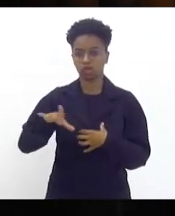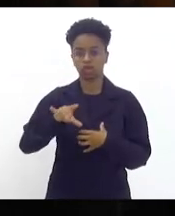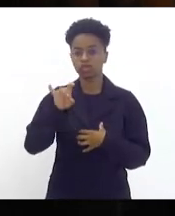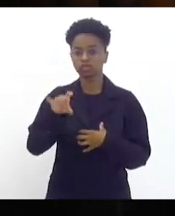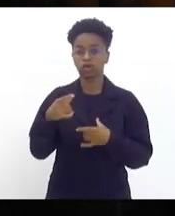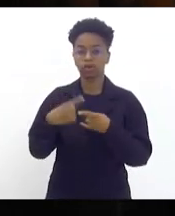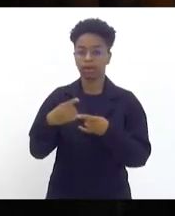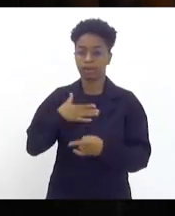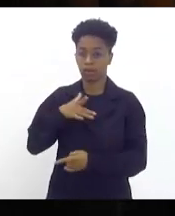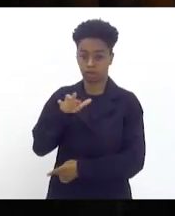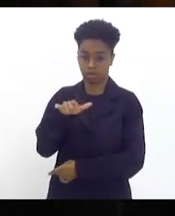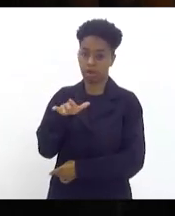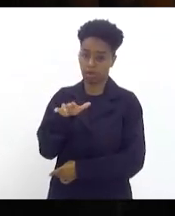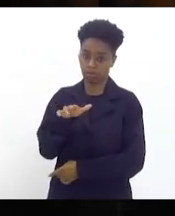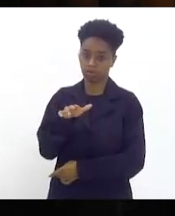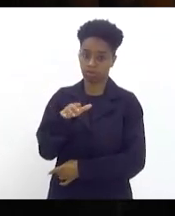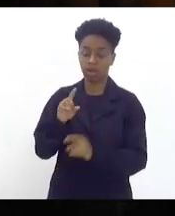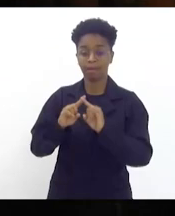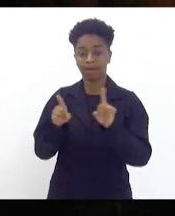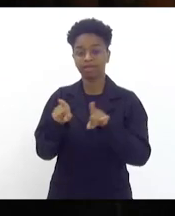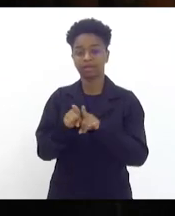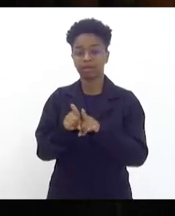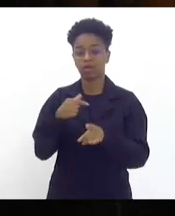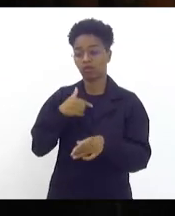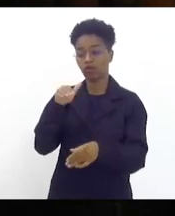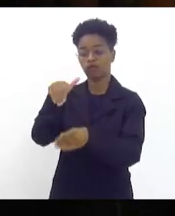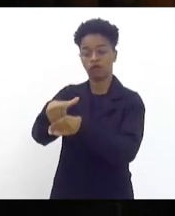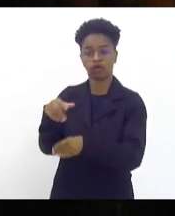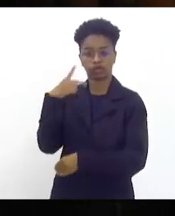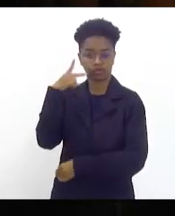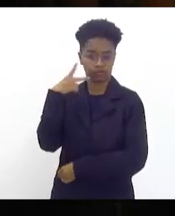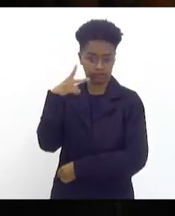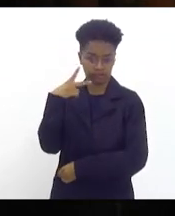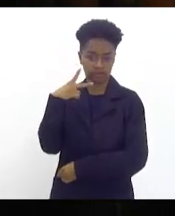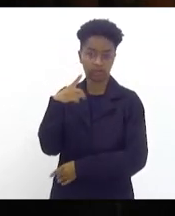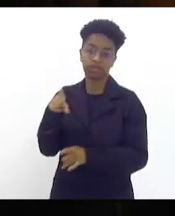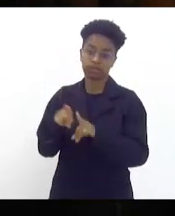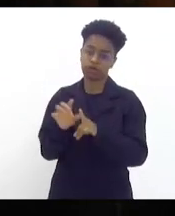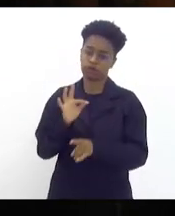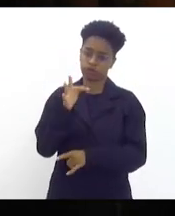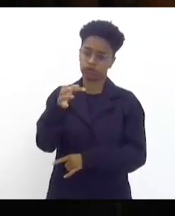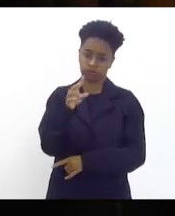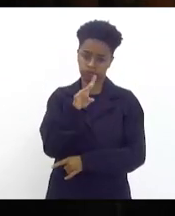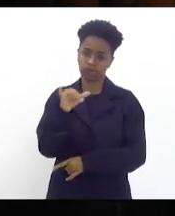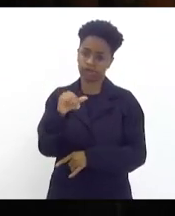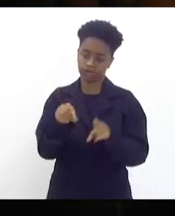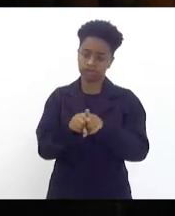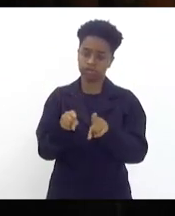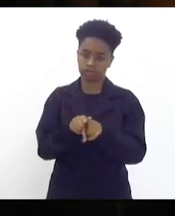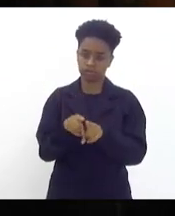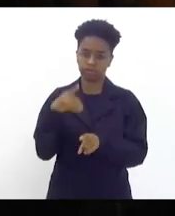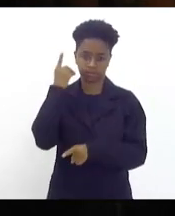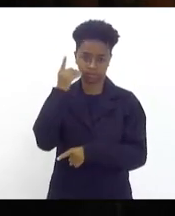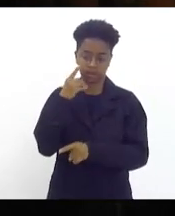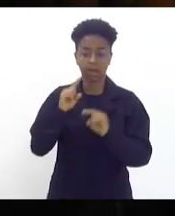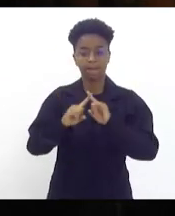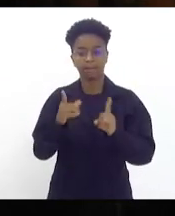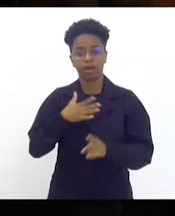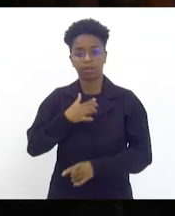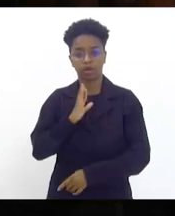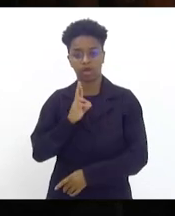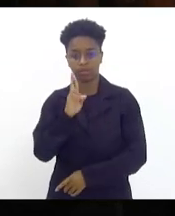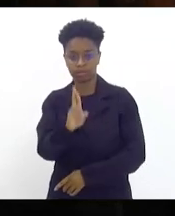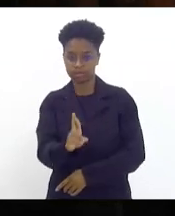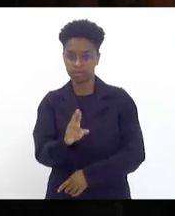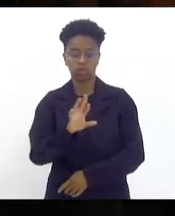ser o meu irmão de sangue mas por ter sido meu voto para vereador e certamente será futuramente também mas é o meu representante